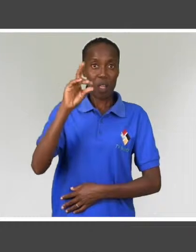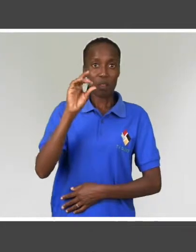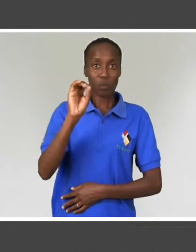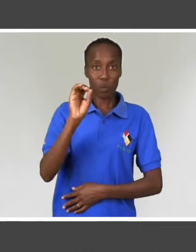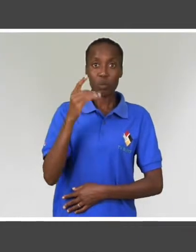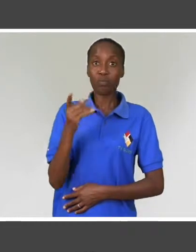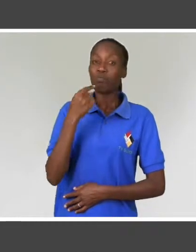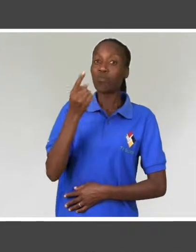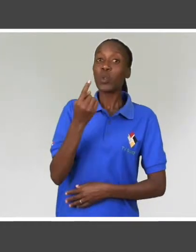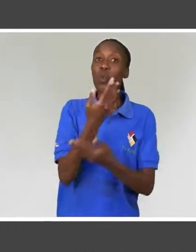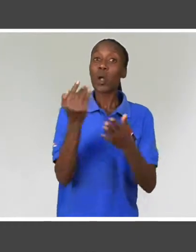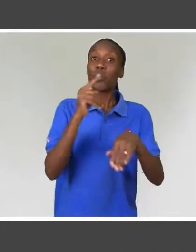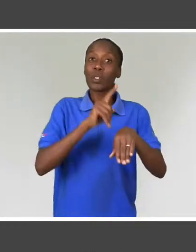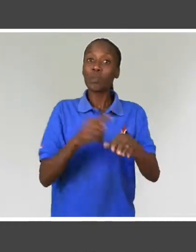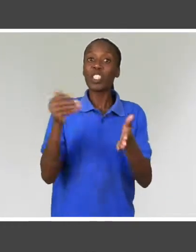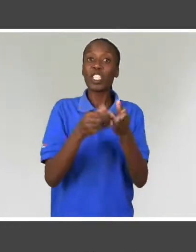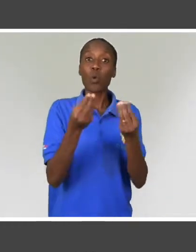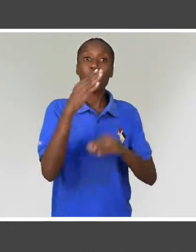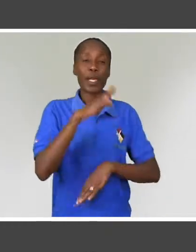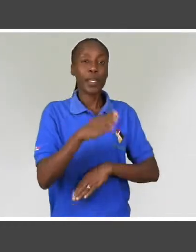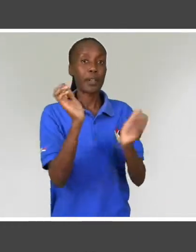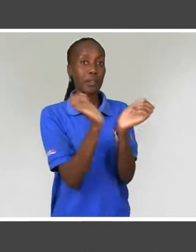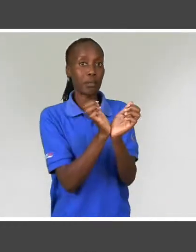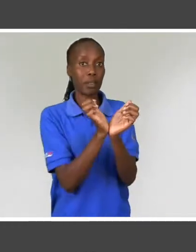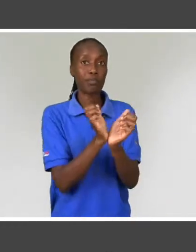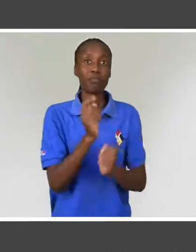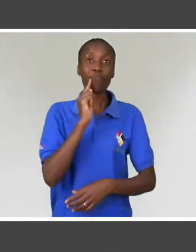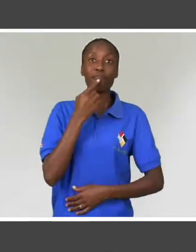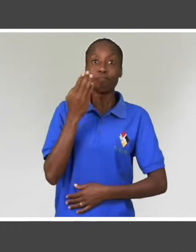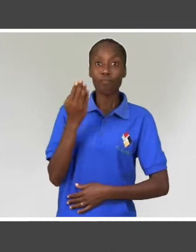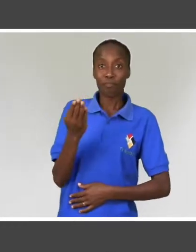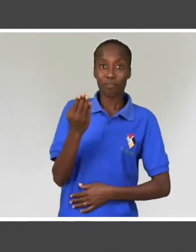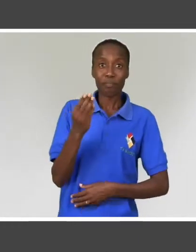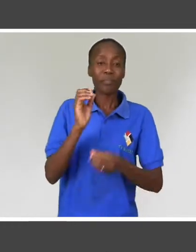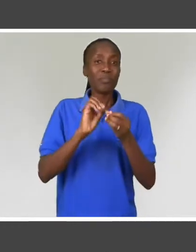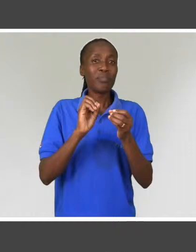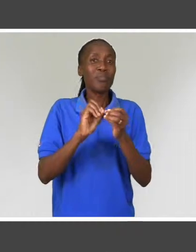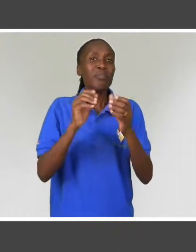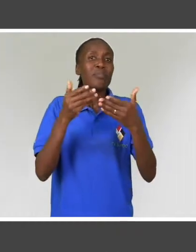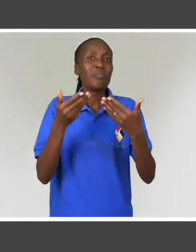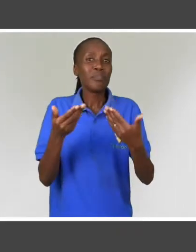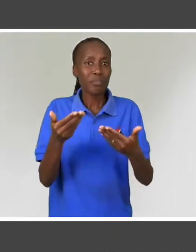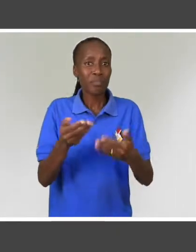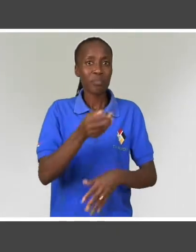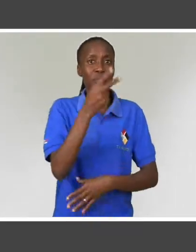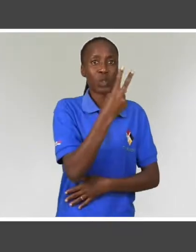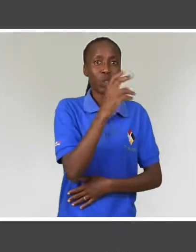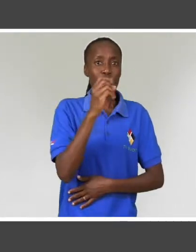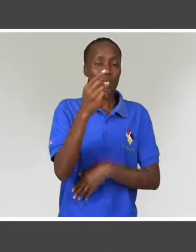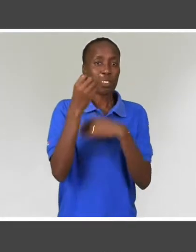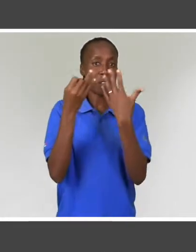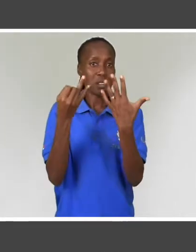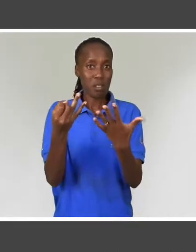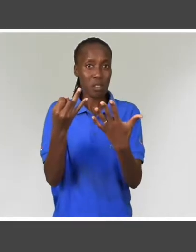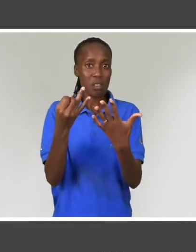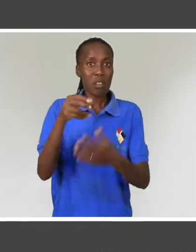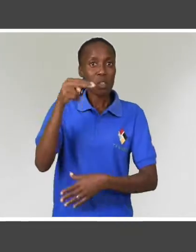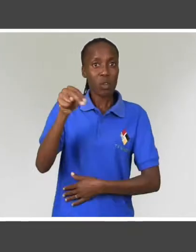digamos, o quanto tempo, como que chega a cabeça a entrar? Eu chego aqui por causa da minha namorada, em